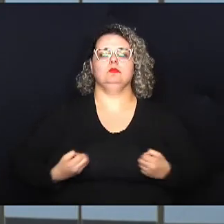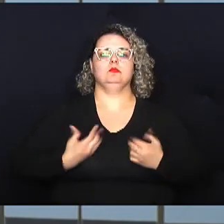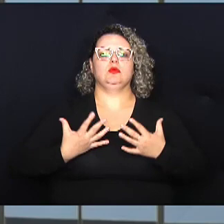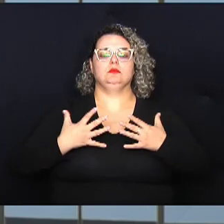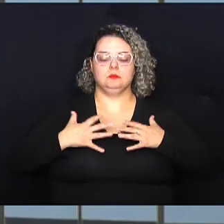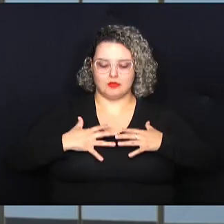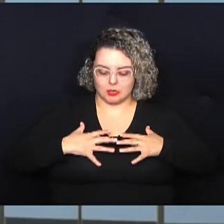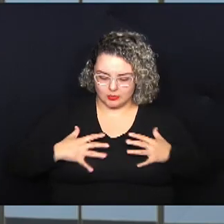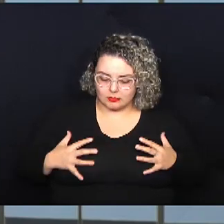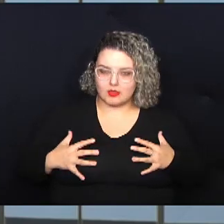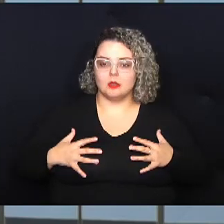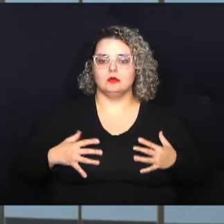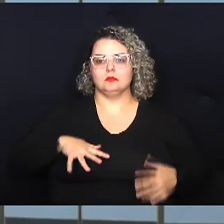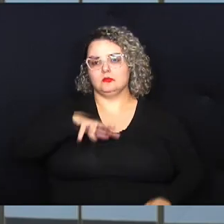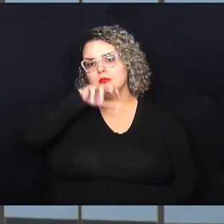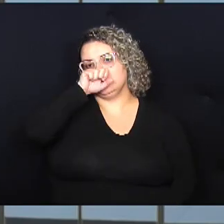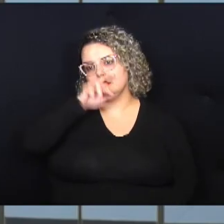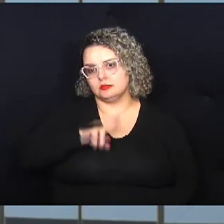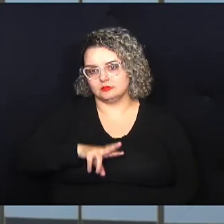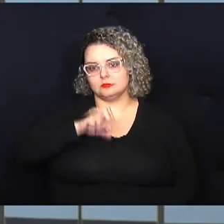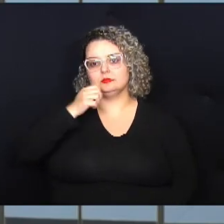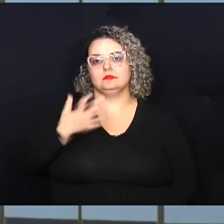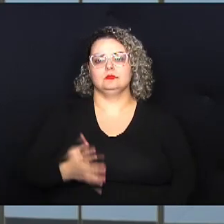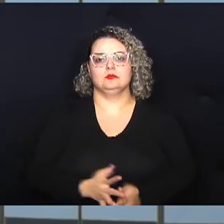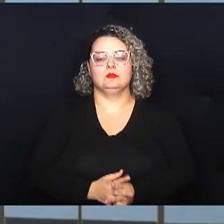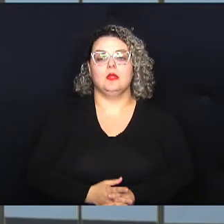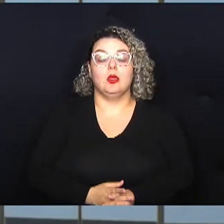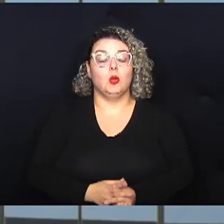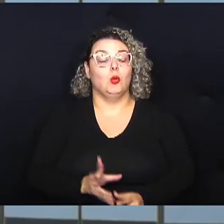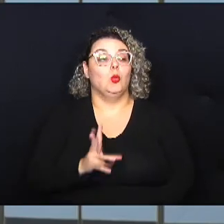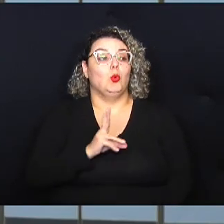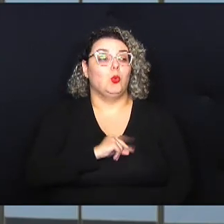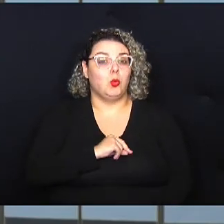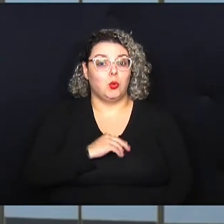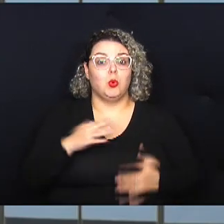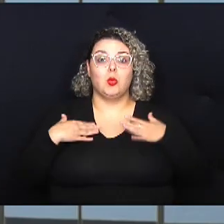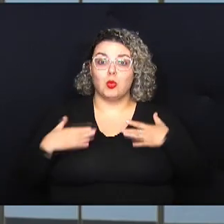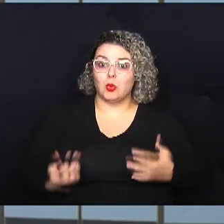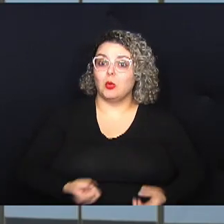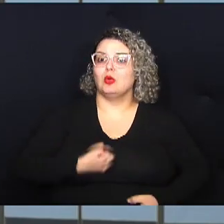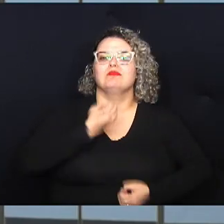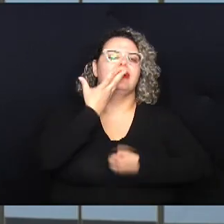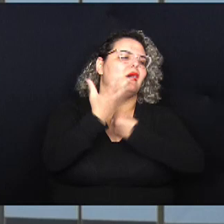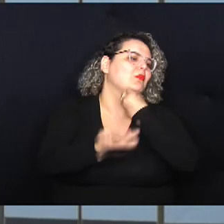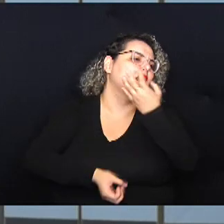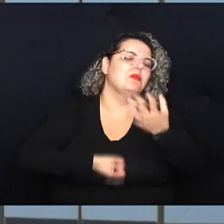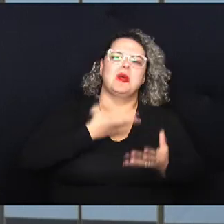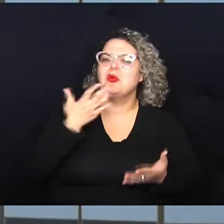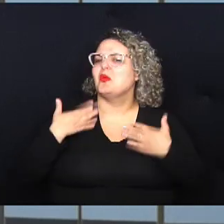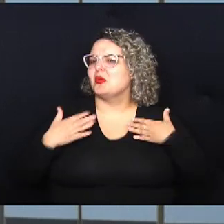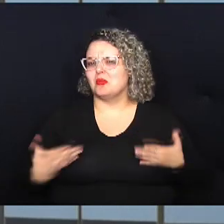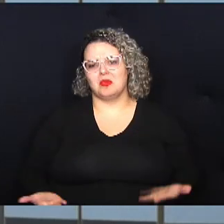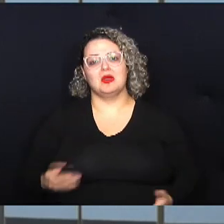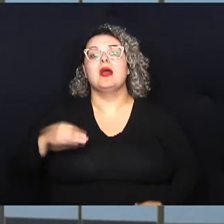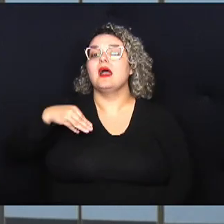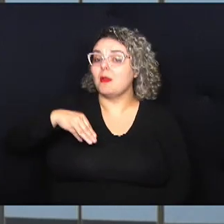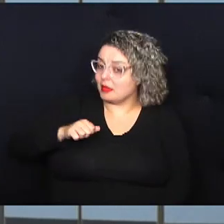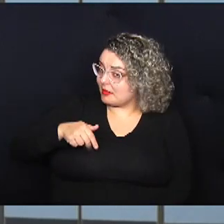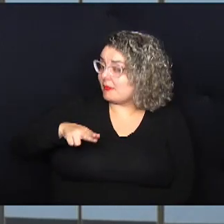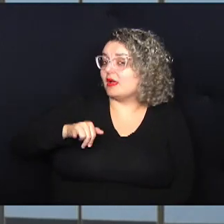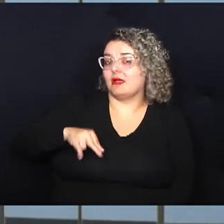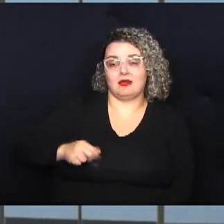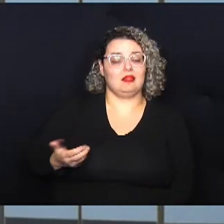Em forma respiratória. É pulmão. Menina, mas o corpo fala mesmo, o corpo então, fala, né? O corpo é incrível, é uma máquina. E se a